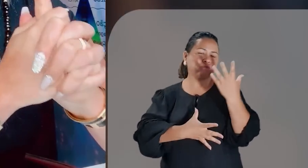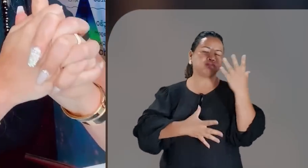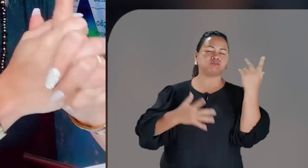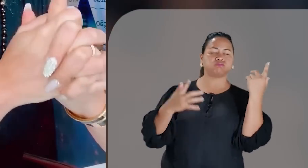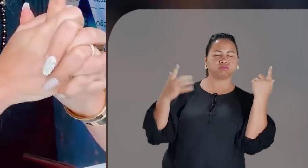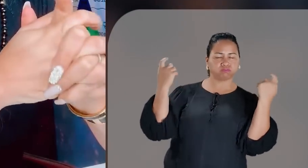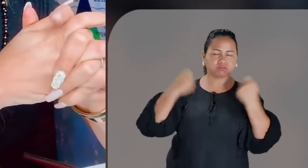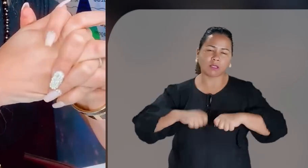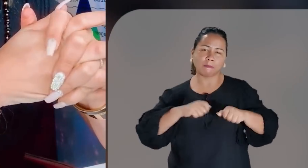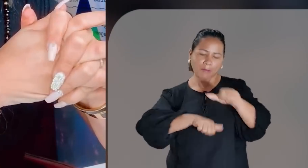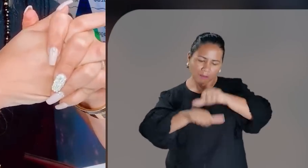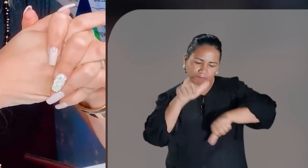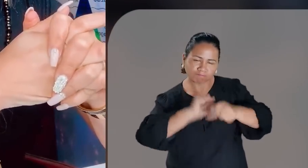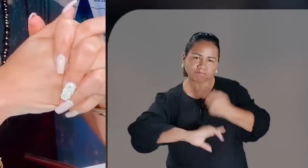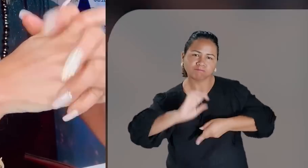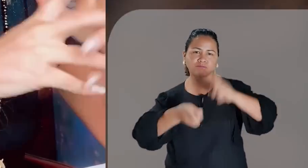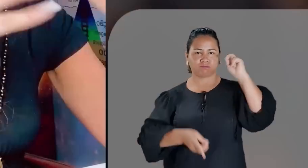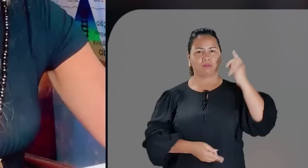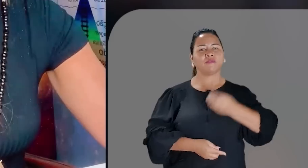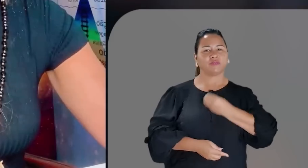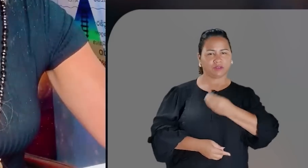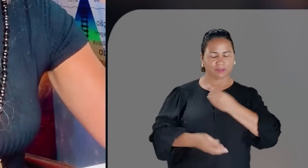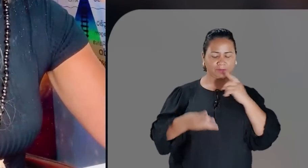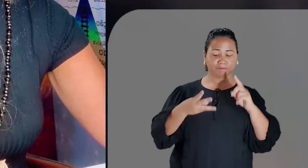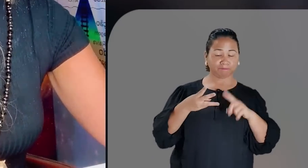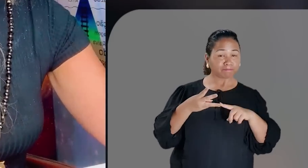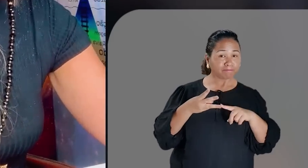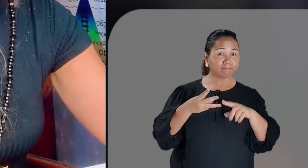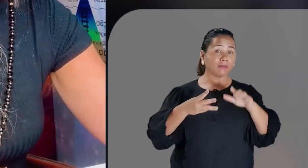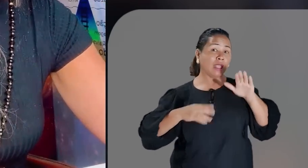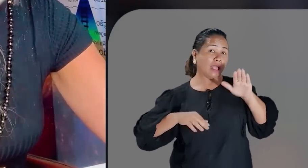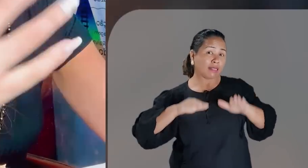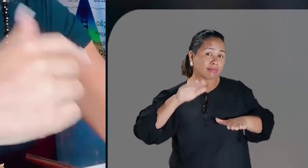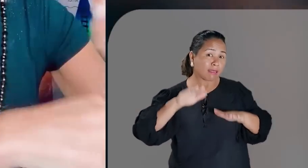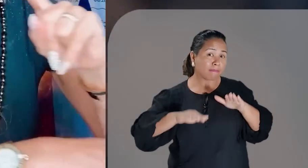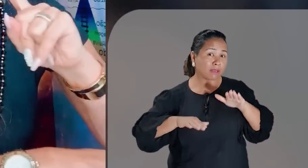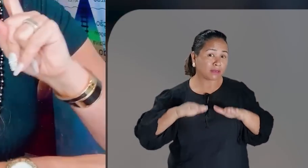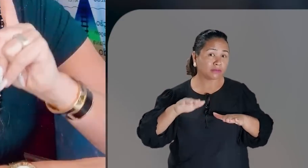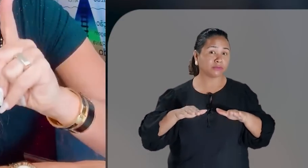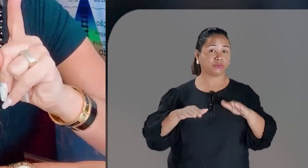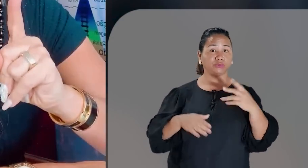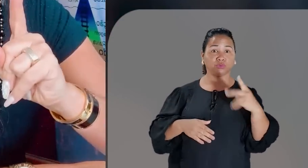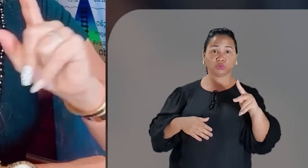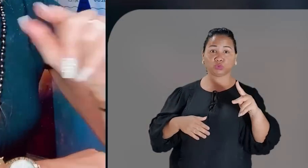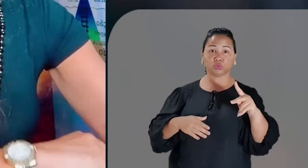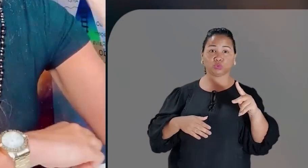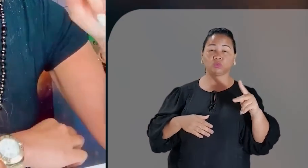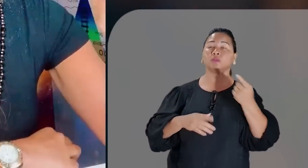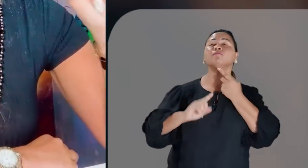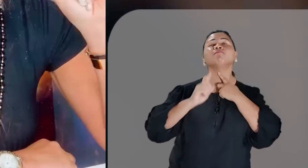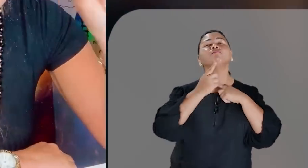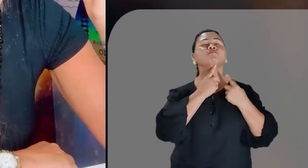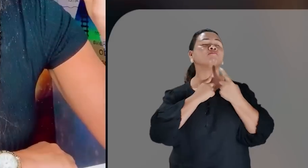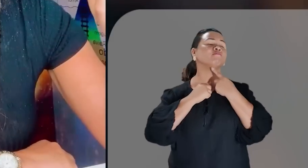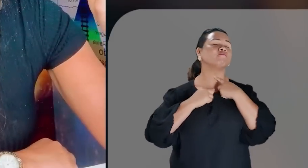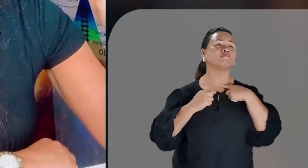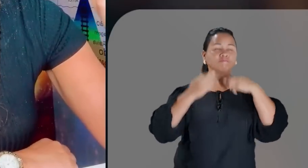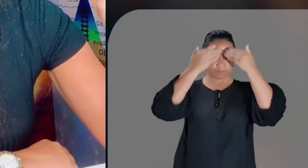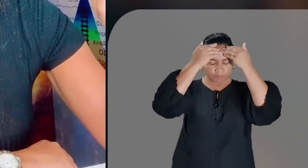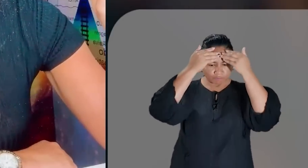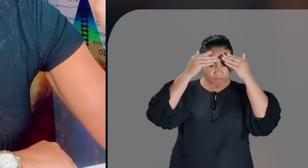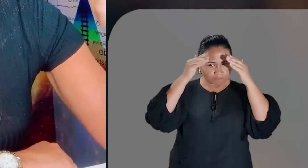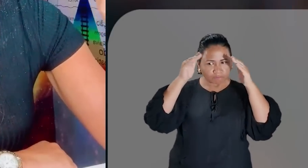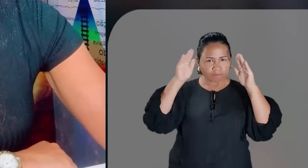Depende das fichas que vão cair e do tamanho da expansão da consciência que você vai atingir. Porque o foco é mudar